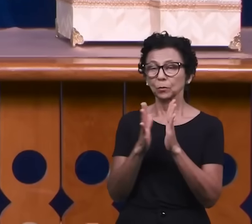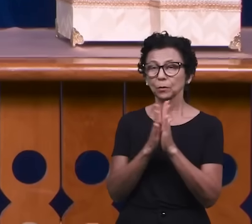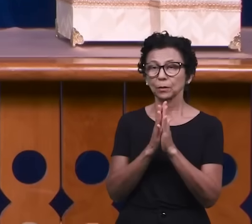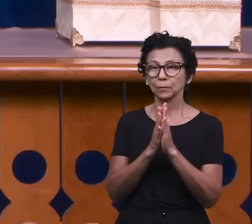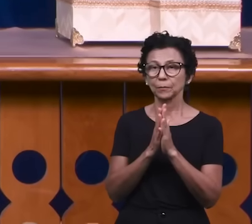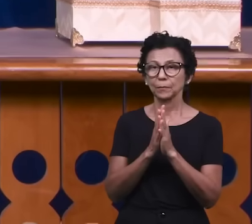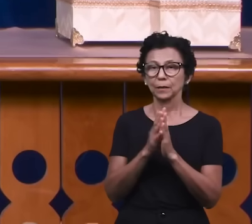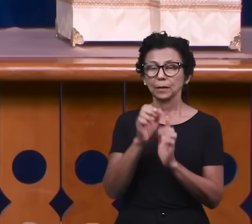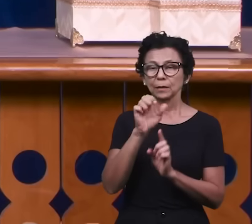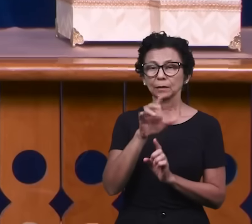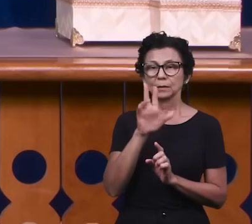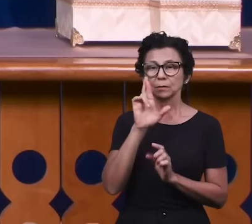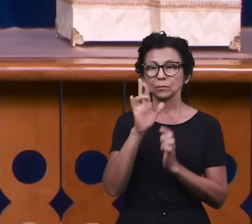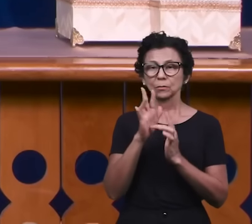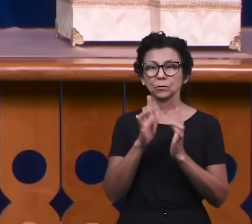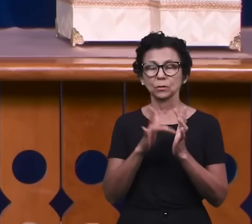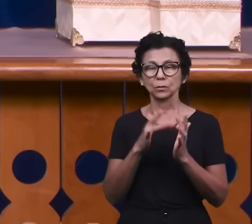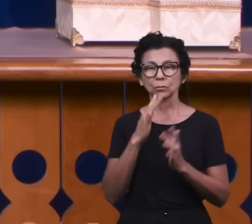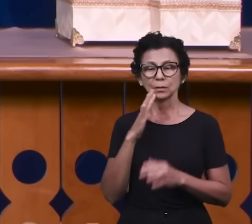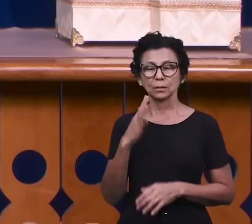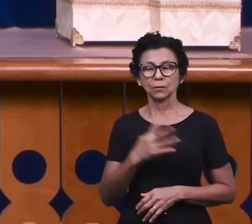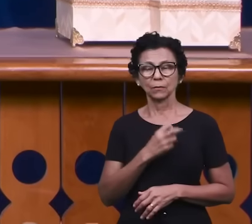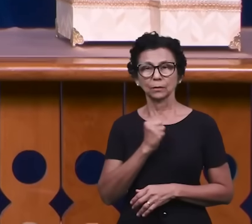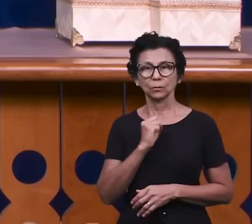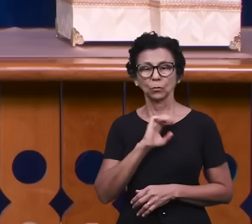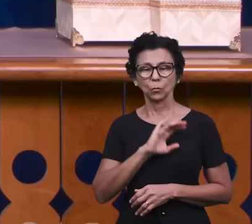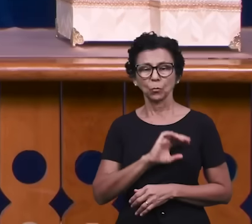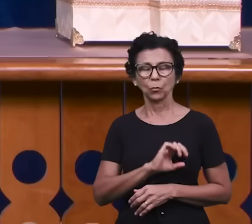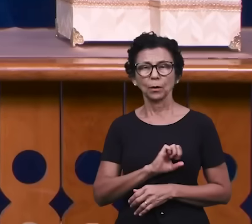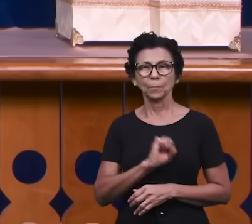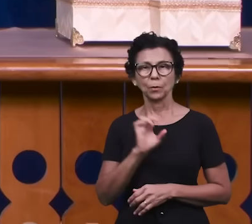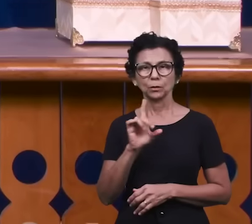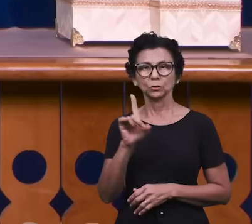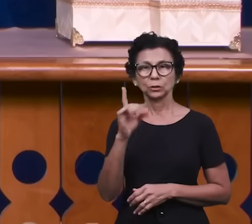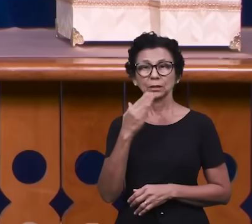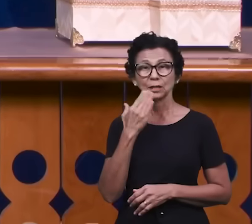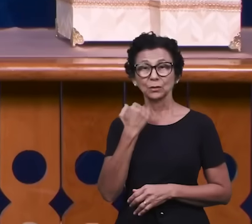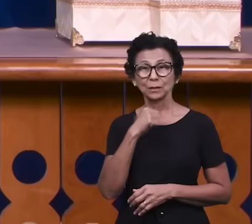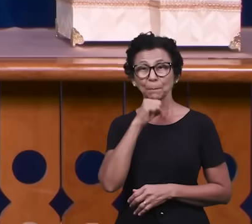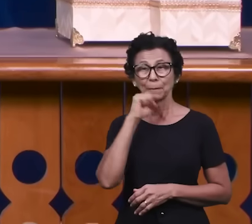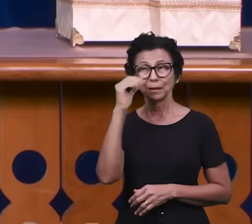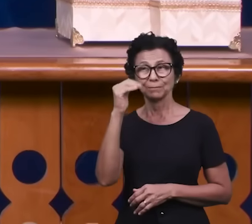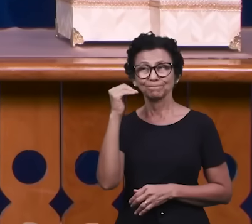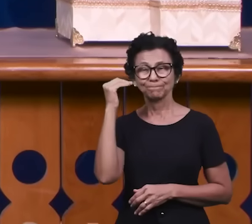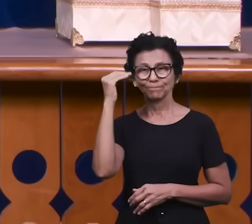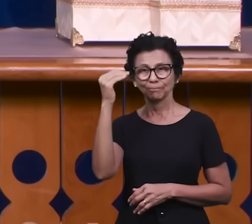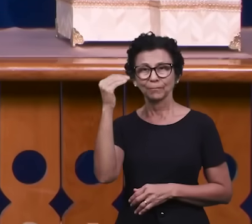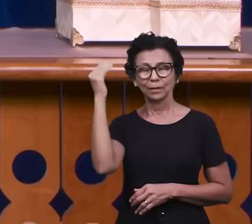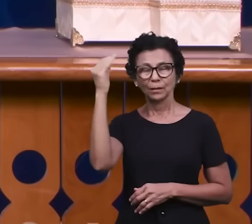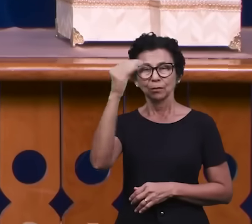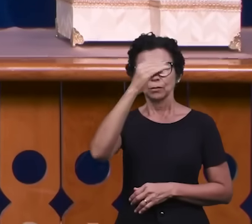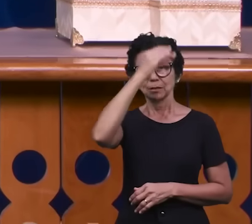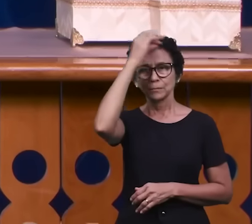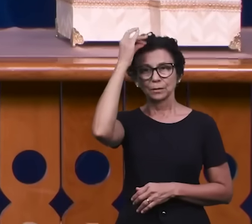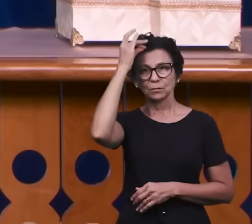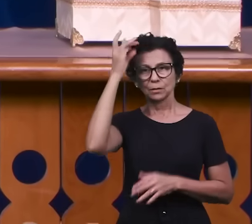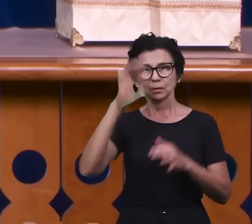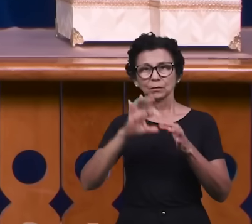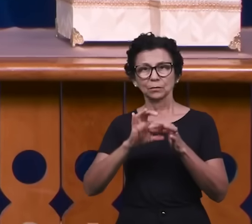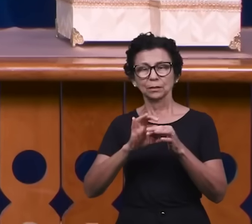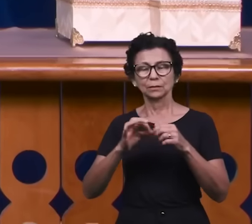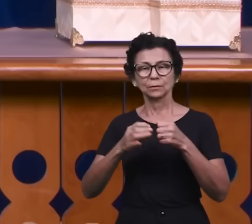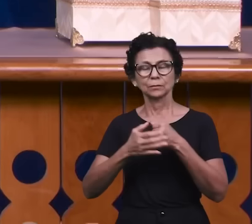dizemos que a graça redentora do Senhor Jesus, o amor sublime do Deus Pai, as consolações, a